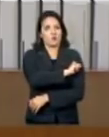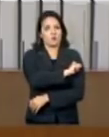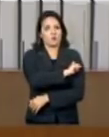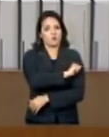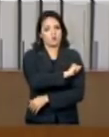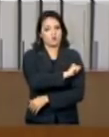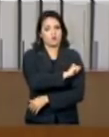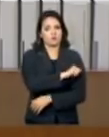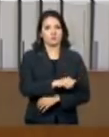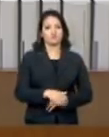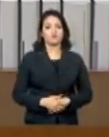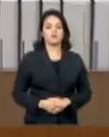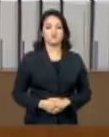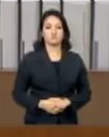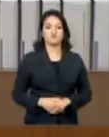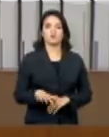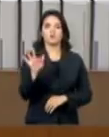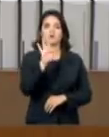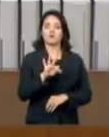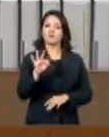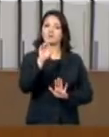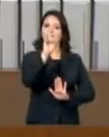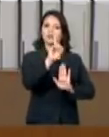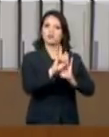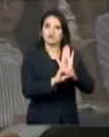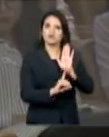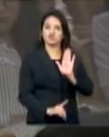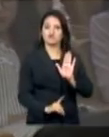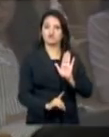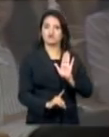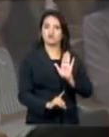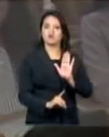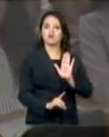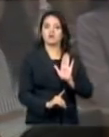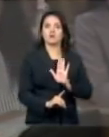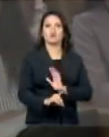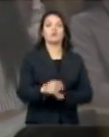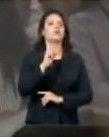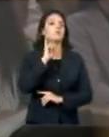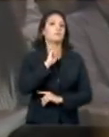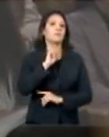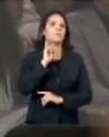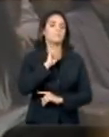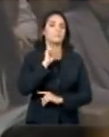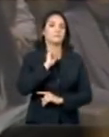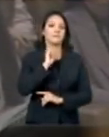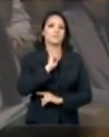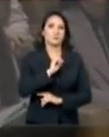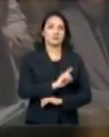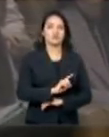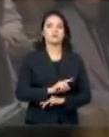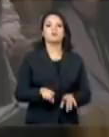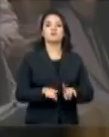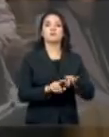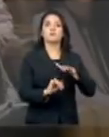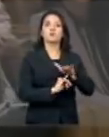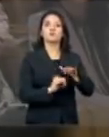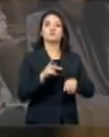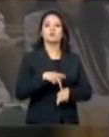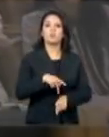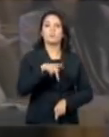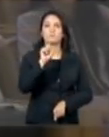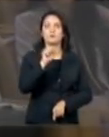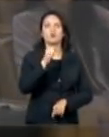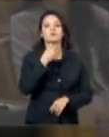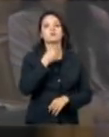ensino faculdade de direito de conselheiro lafaiete estado de minas gerais imagem da ponte usando acções lugares